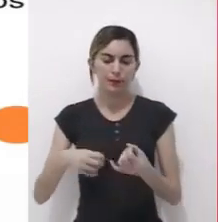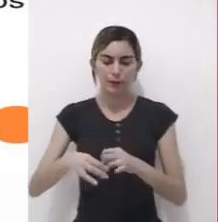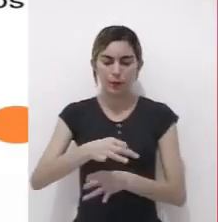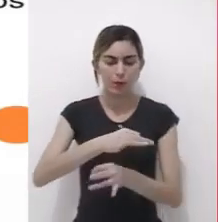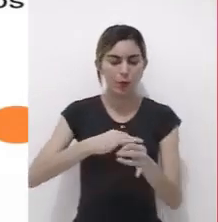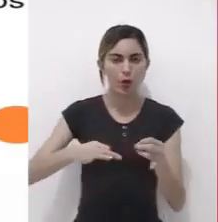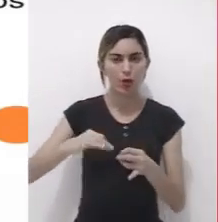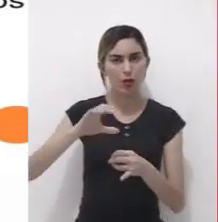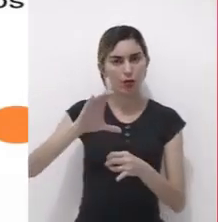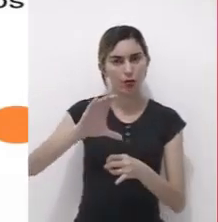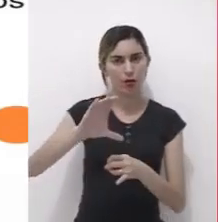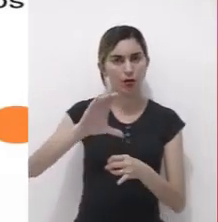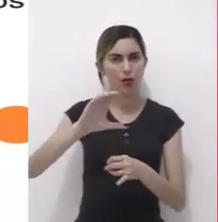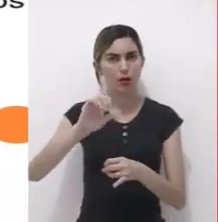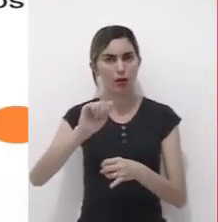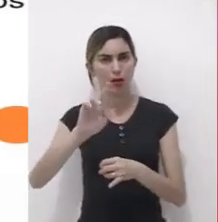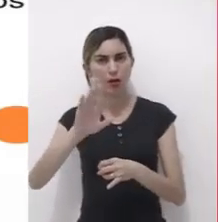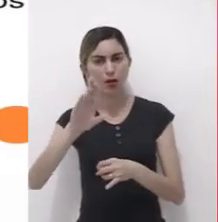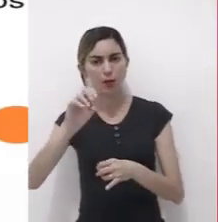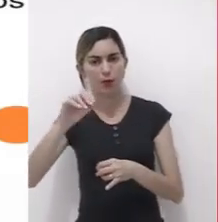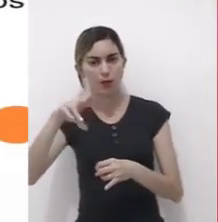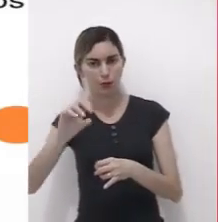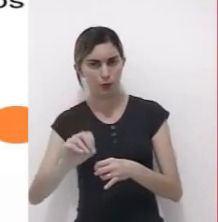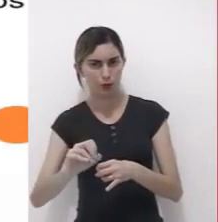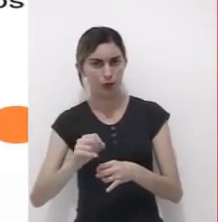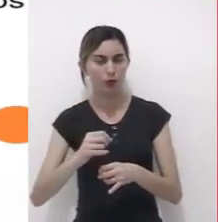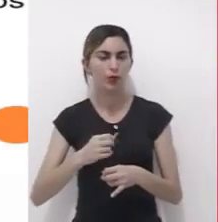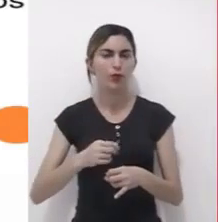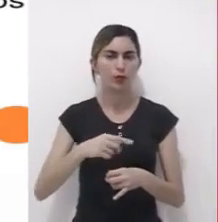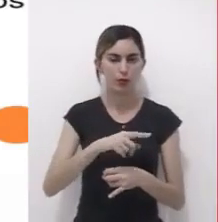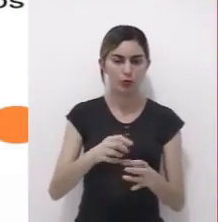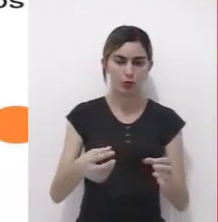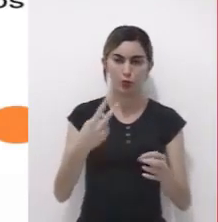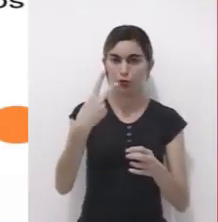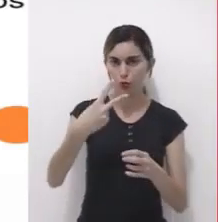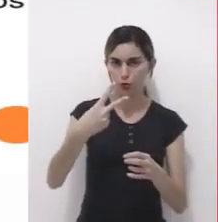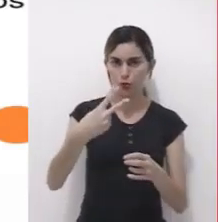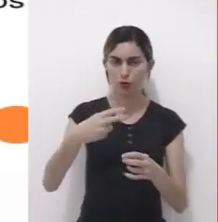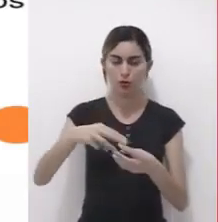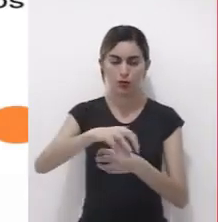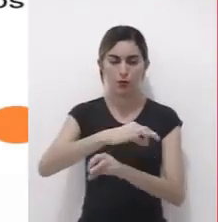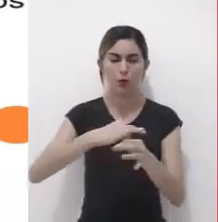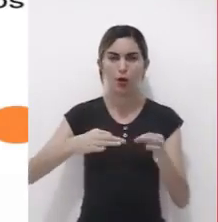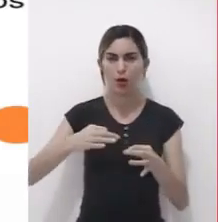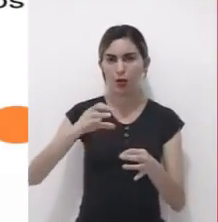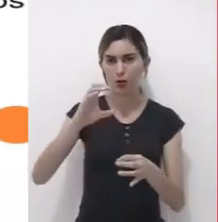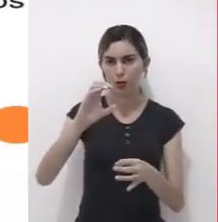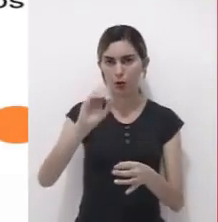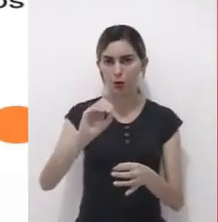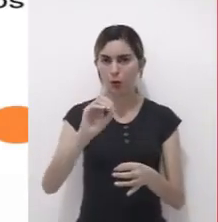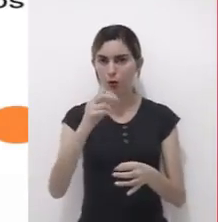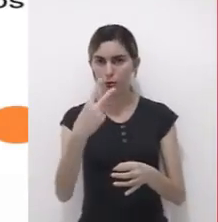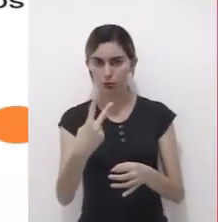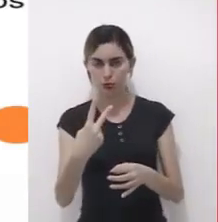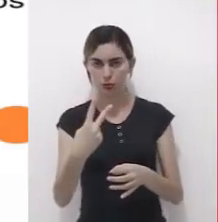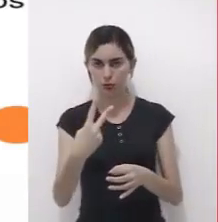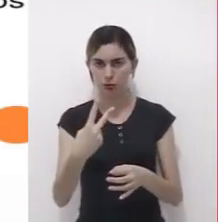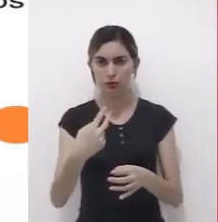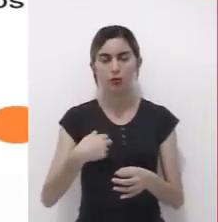uma molécula de carbono que vai estar sendo somada a duas moléculas de oxigênio,